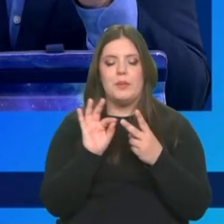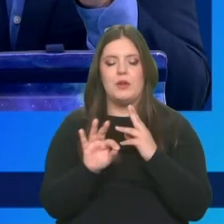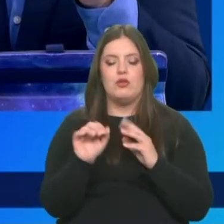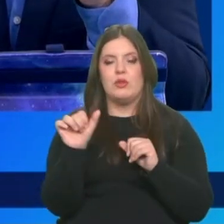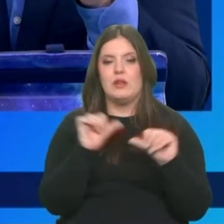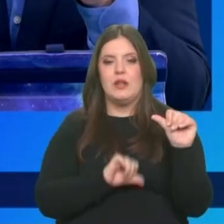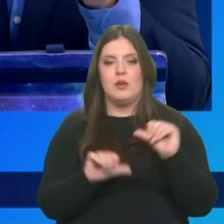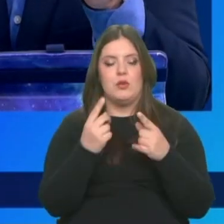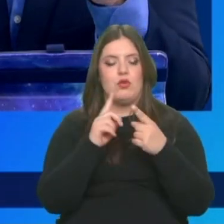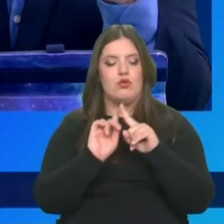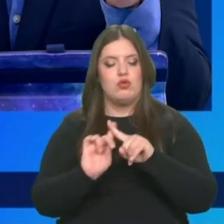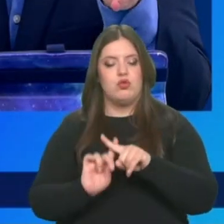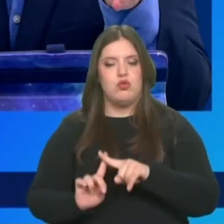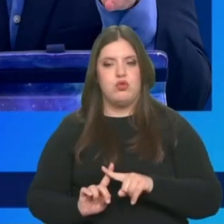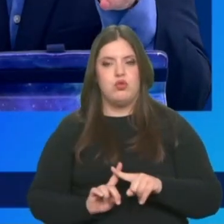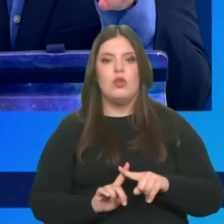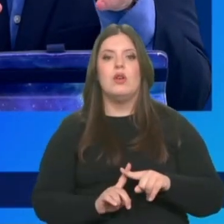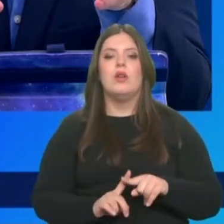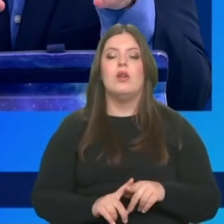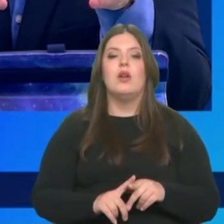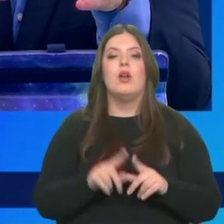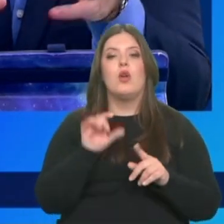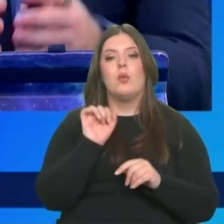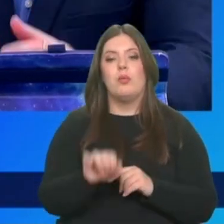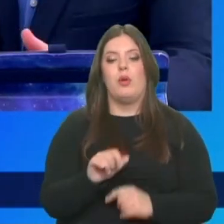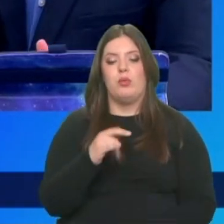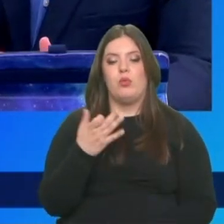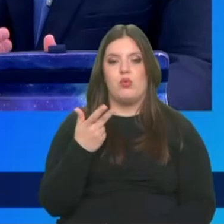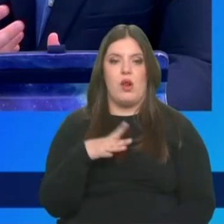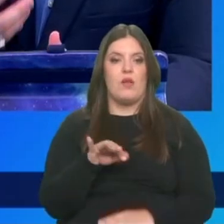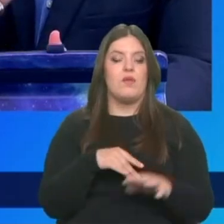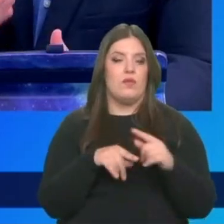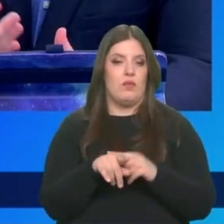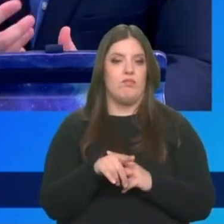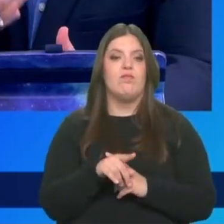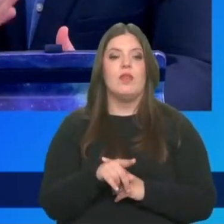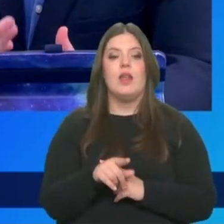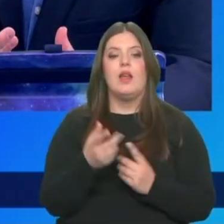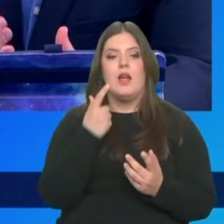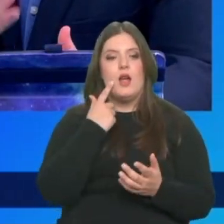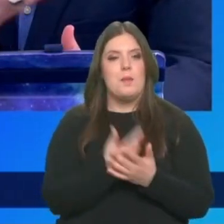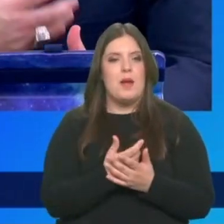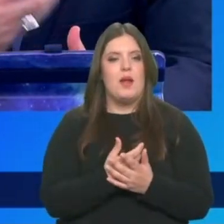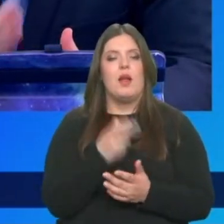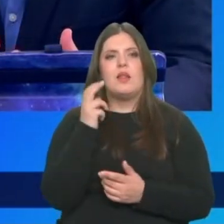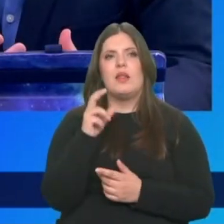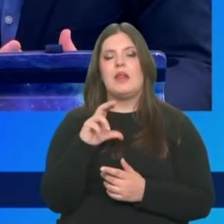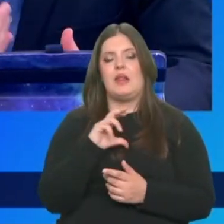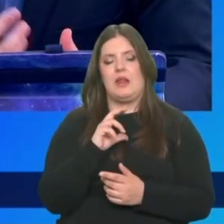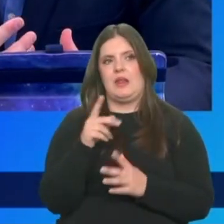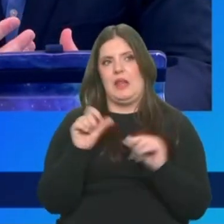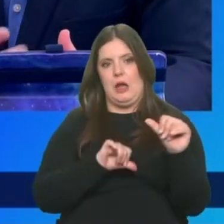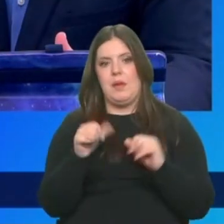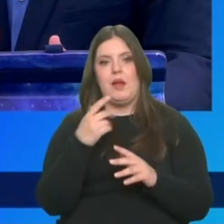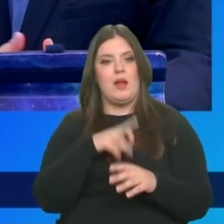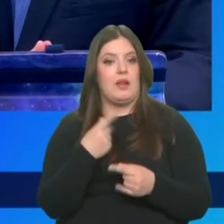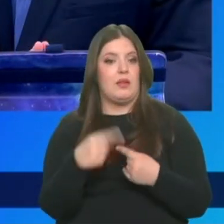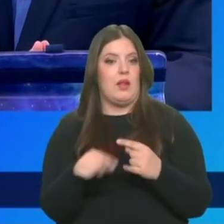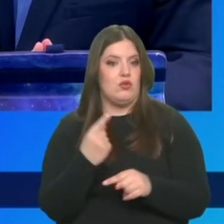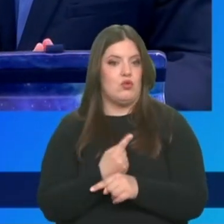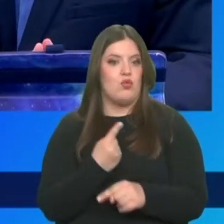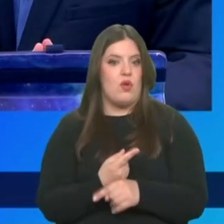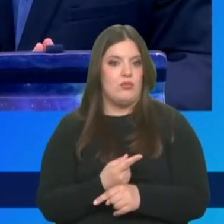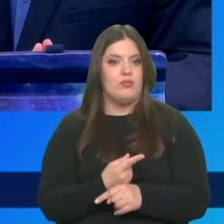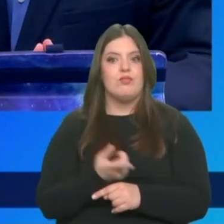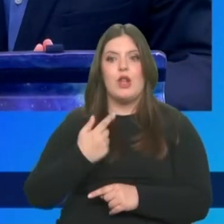químicos diferentes que foram superados pelo próprio buraco negro, realçando também a química riquíssima que este tipo de eventos tem. Nós